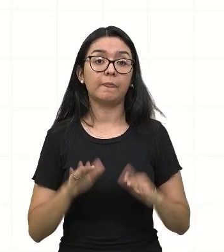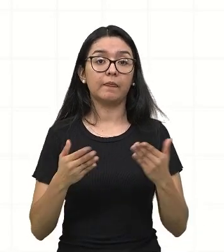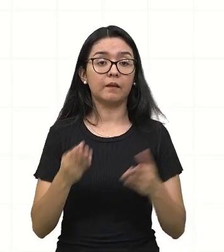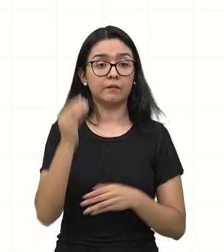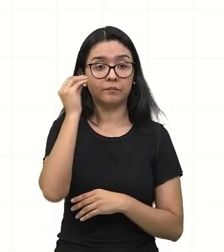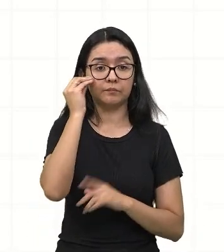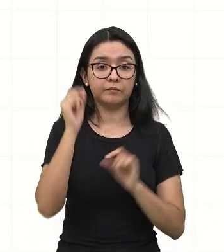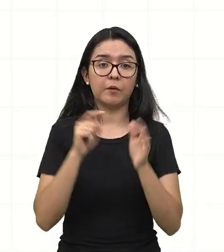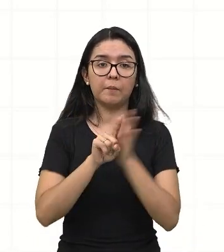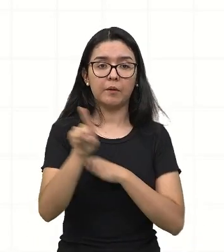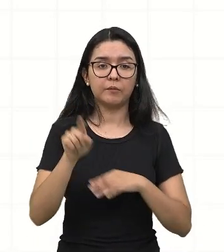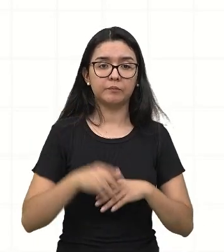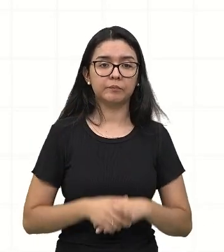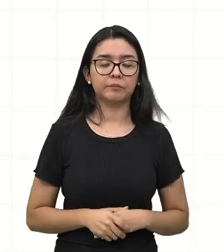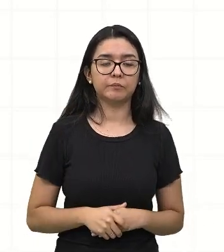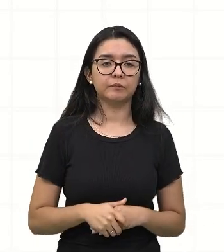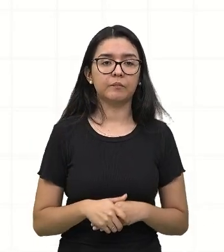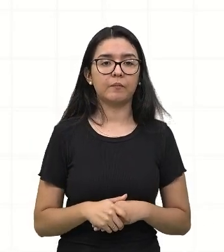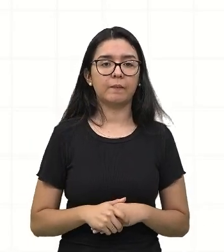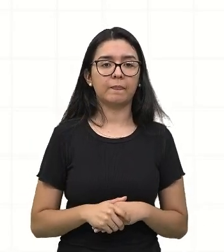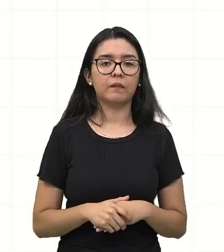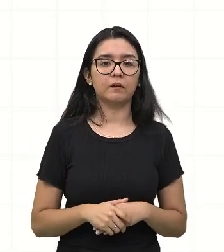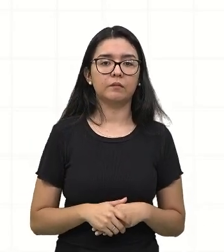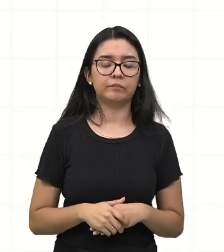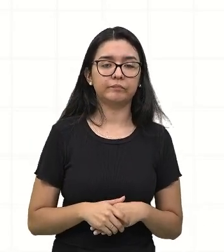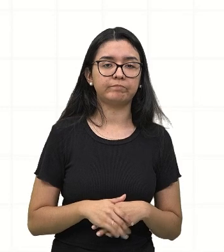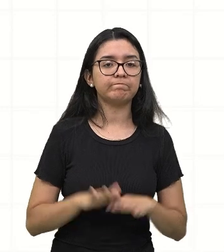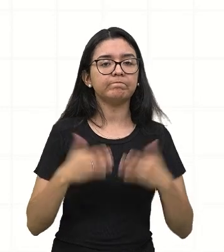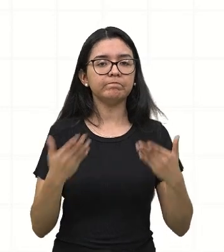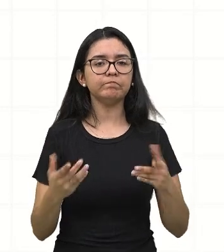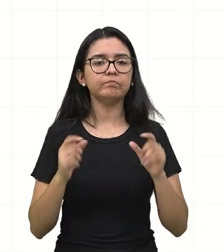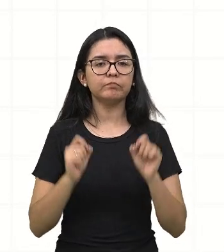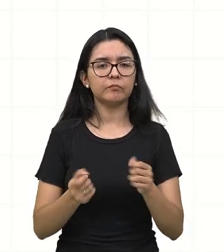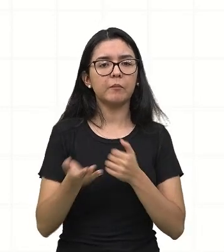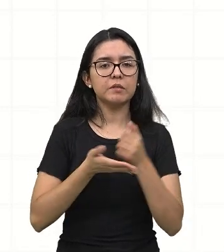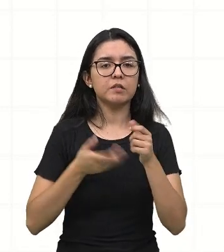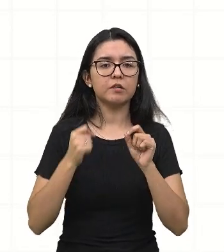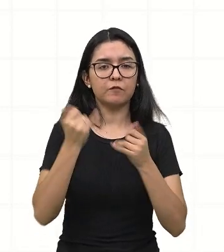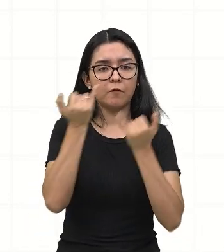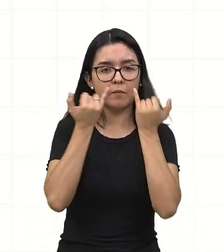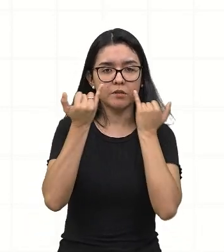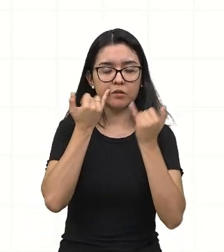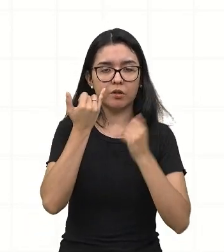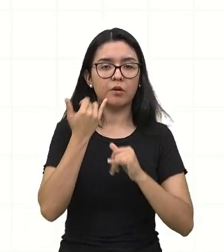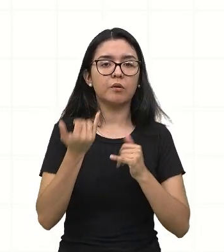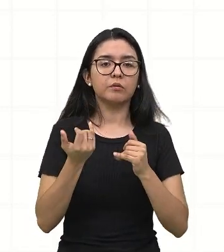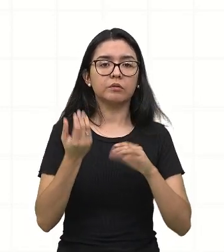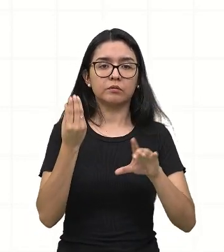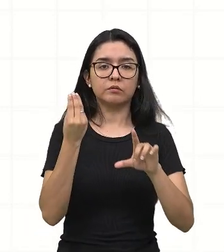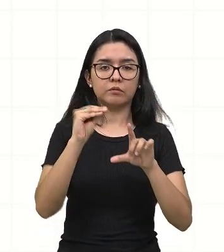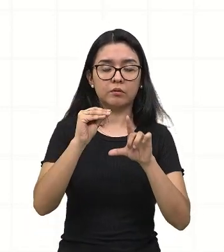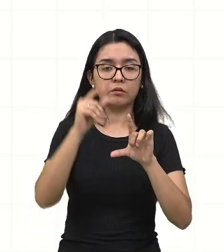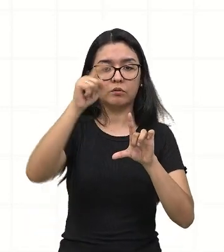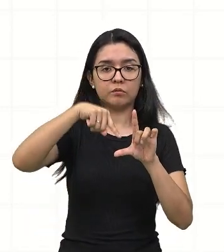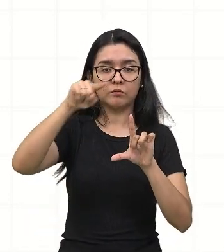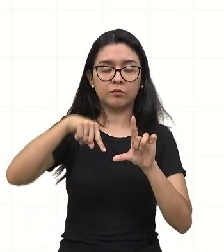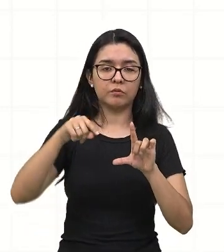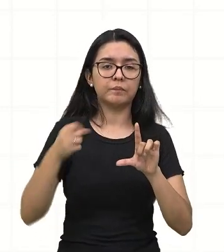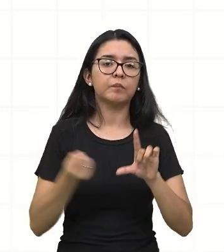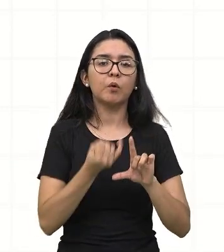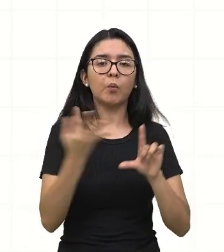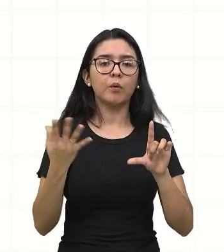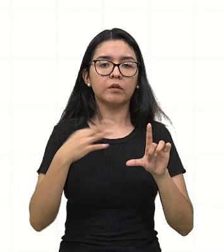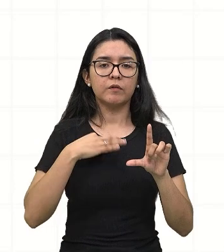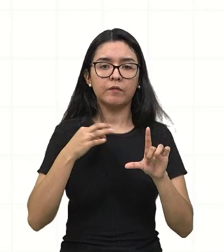nossa pergunta. O que tem que responder, ó? Com base nos dados apresentados, determine o número de blusas